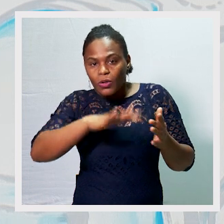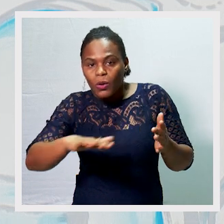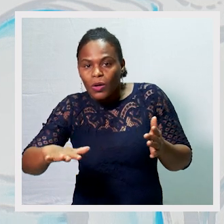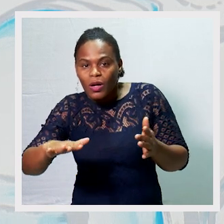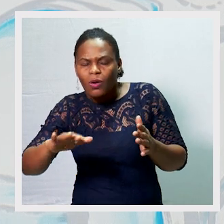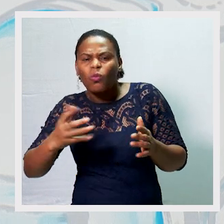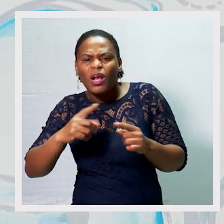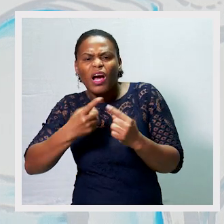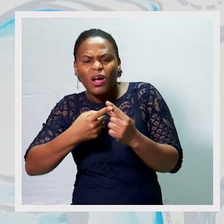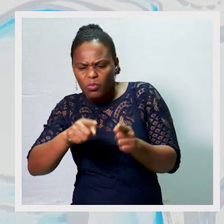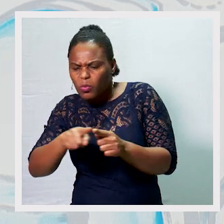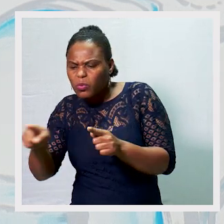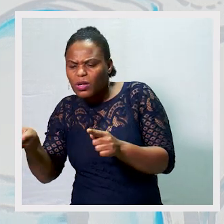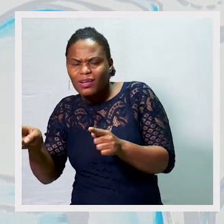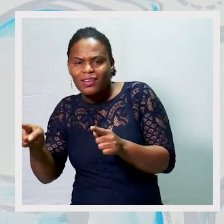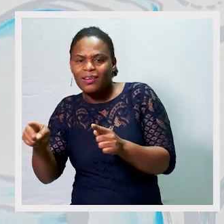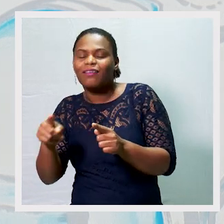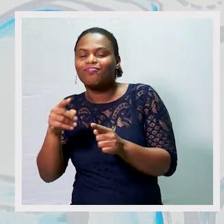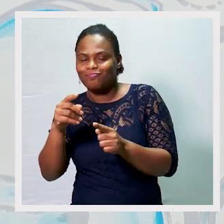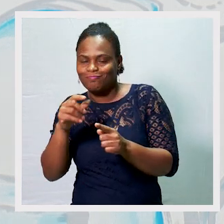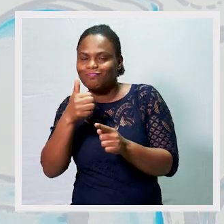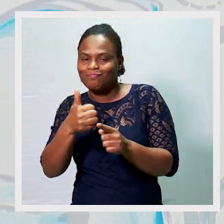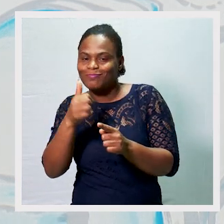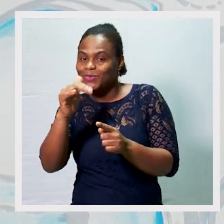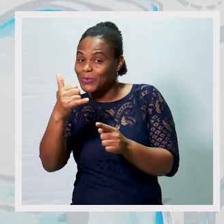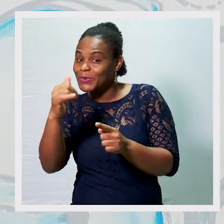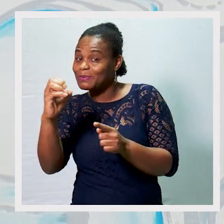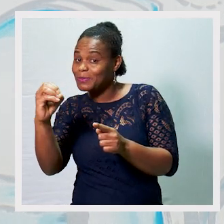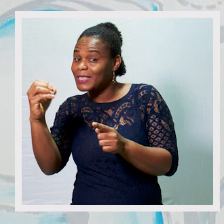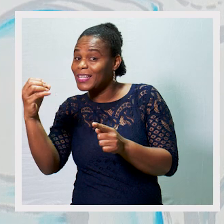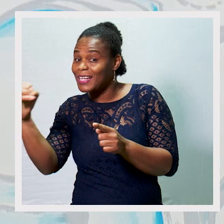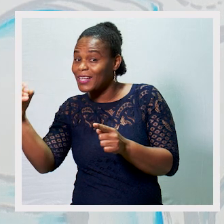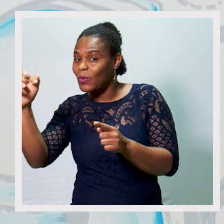Entrou para o jardim de infância no ano